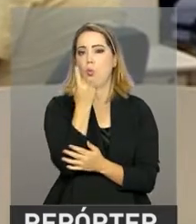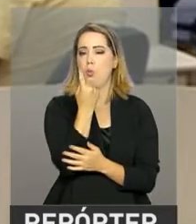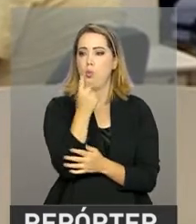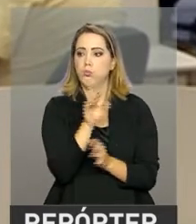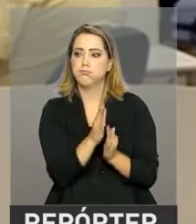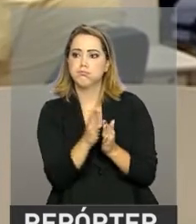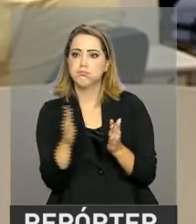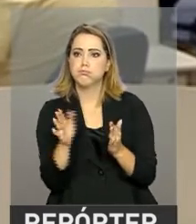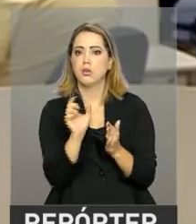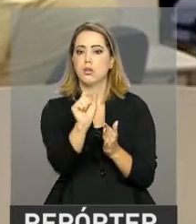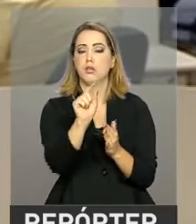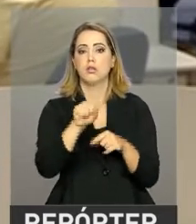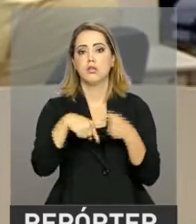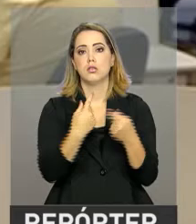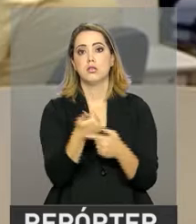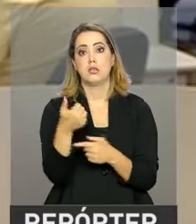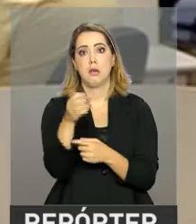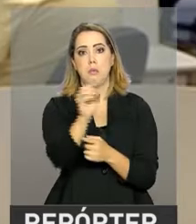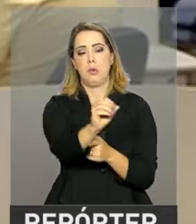fechar 2015 em